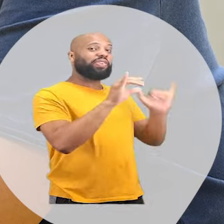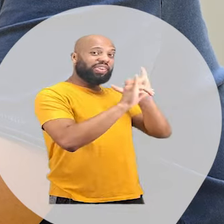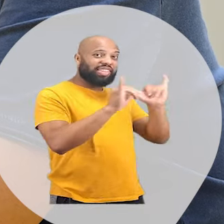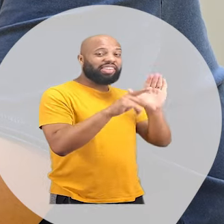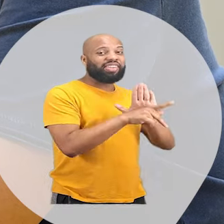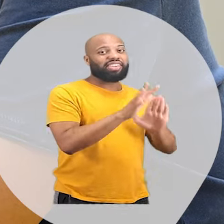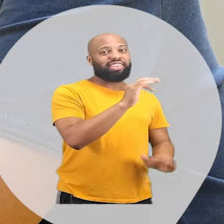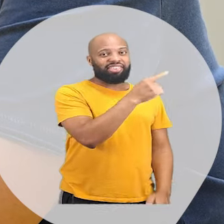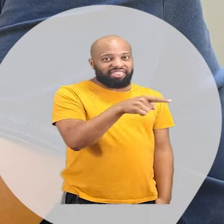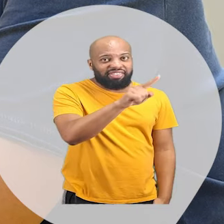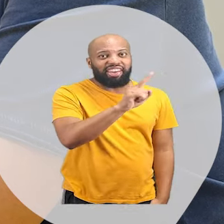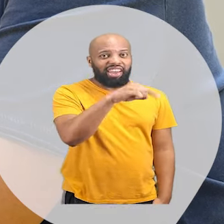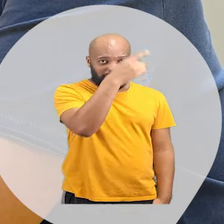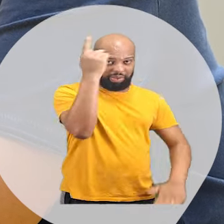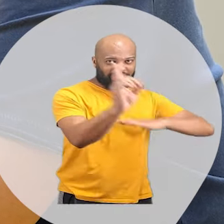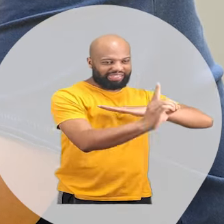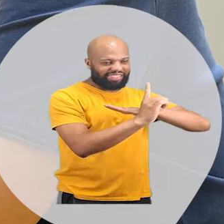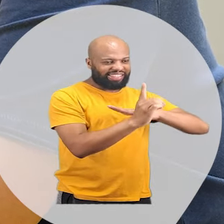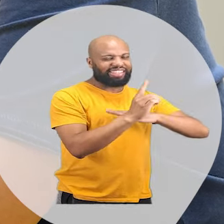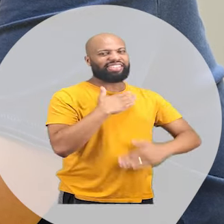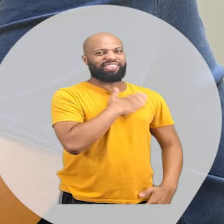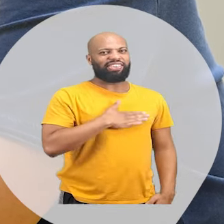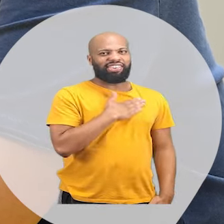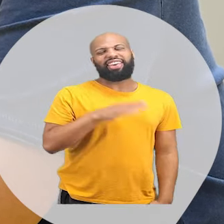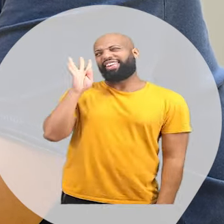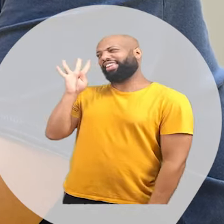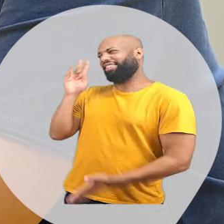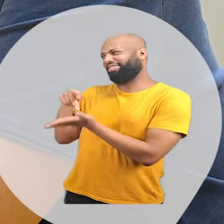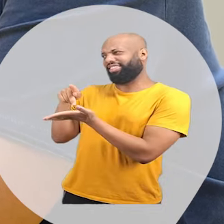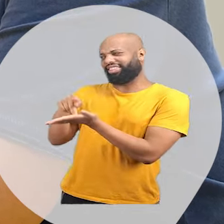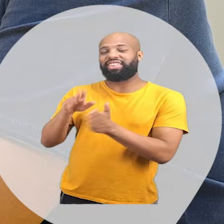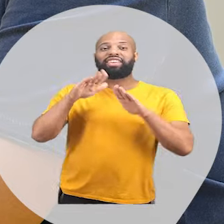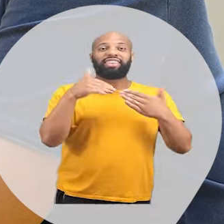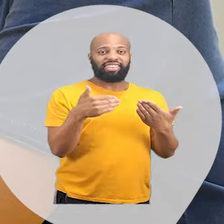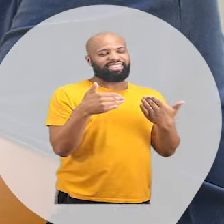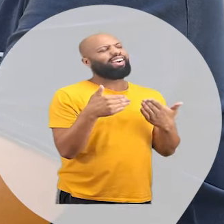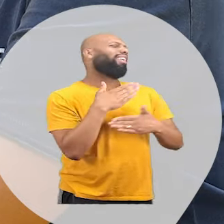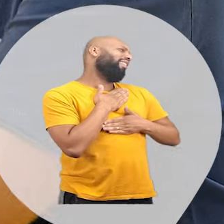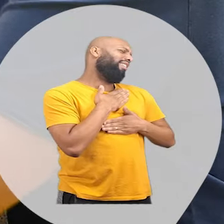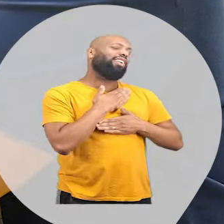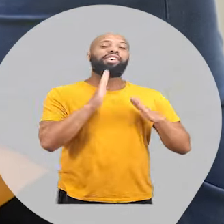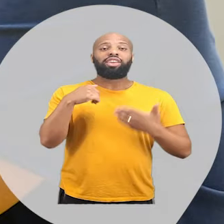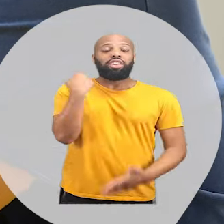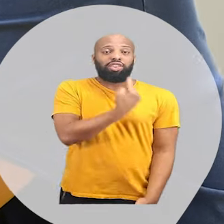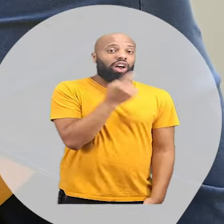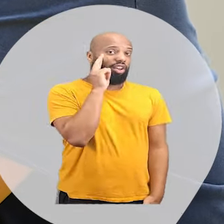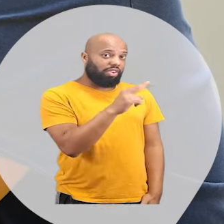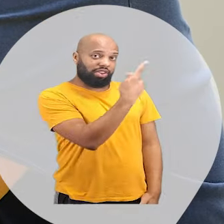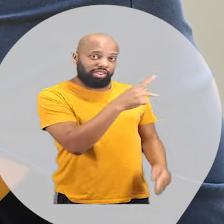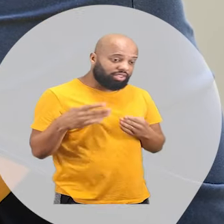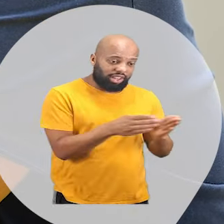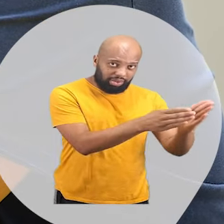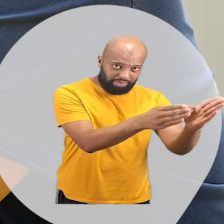divulgação de uma fã né de uma cliente de uma forma muito legal muito legal é demais mesmo na sua na